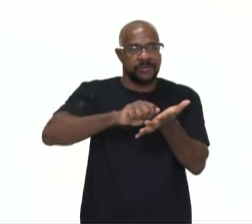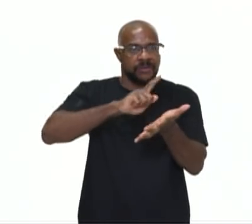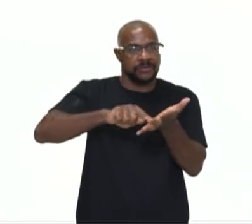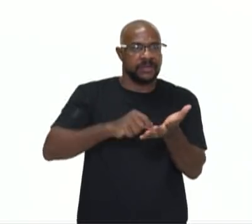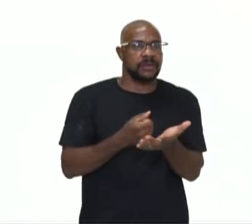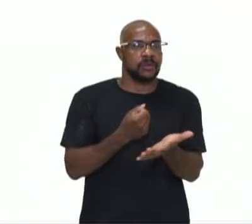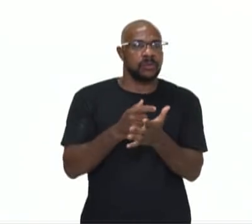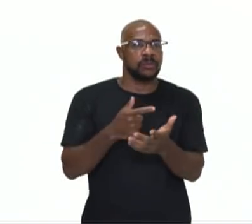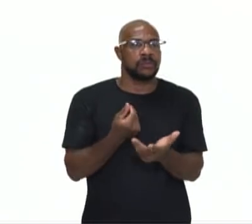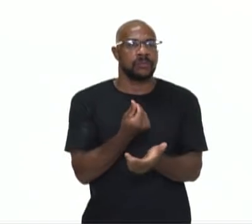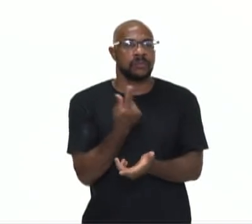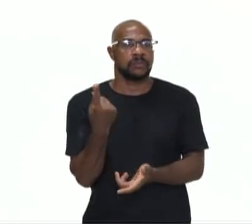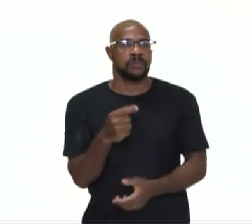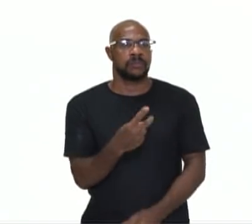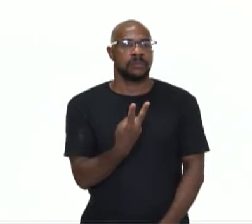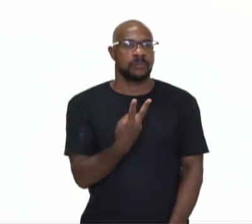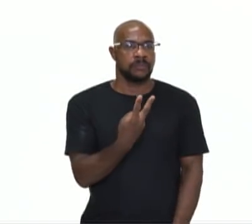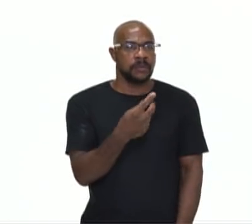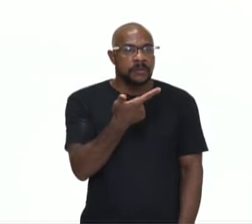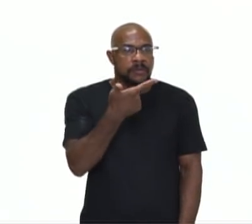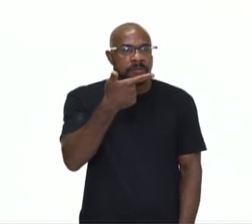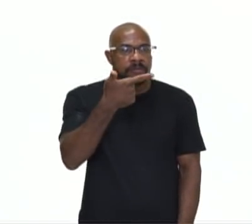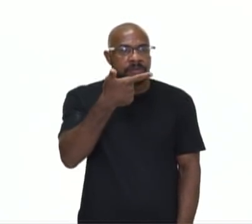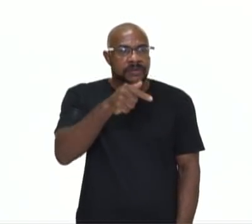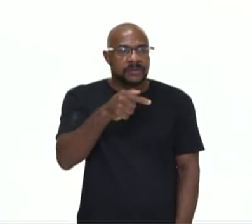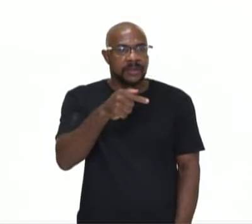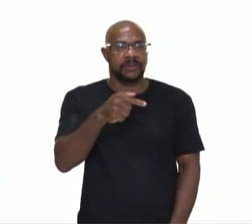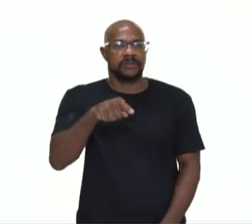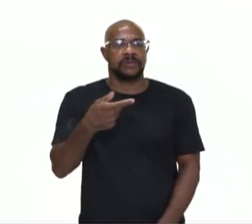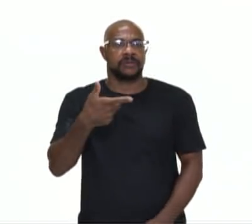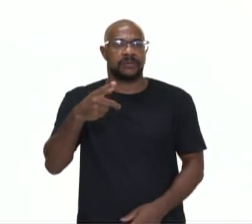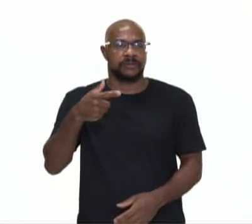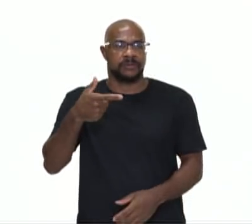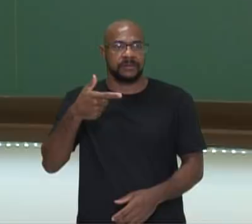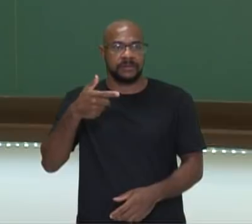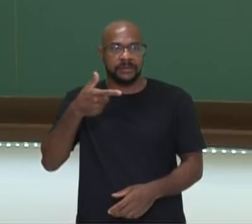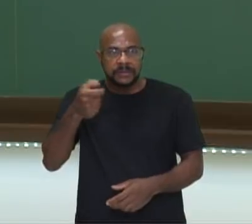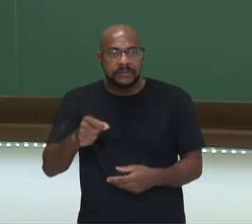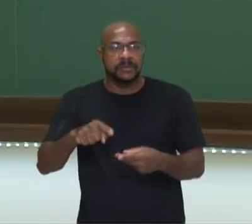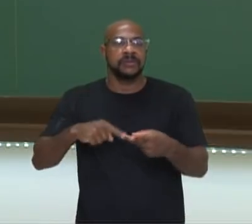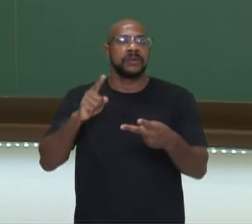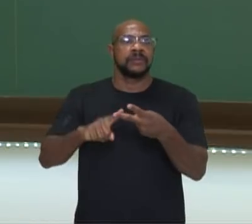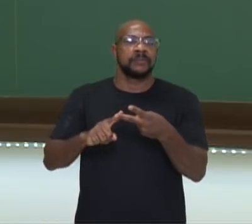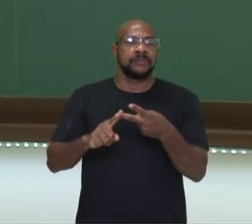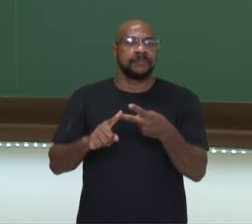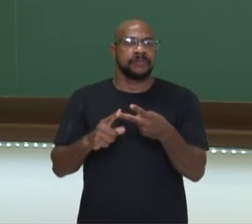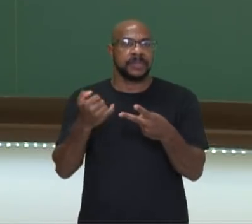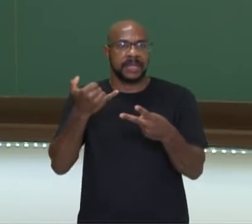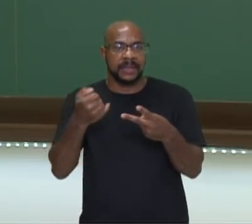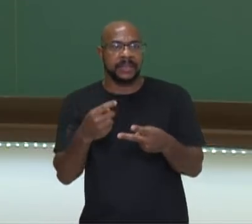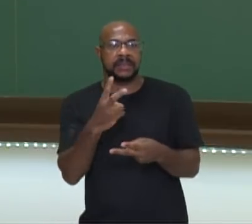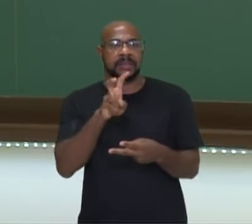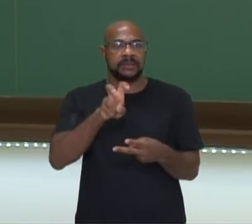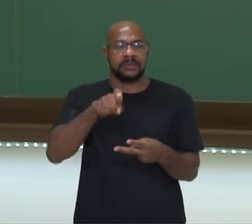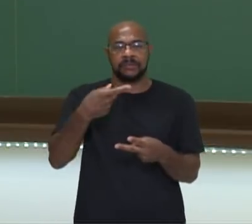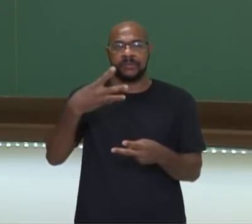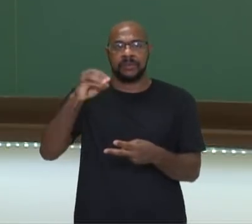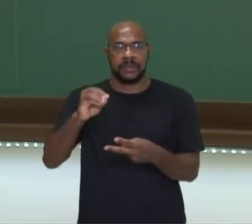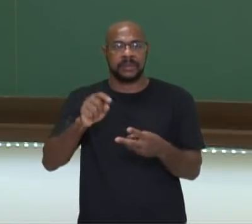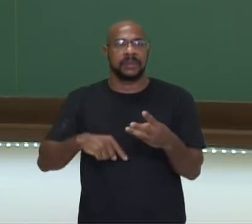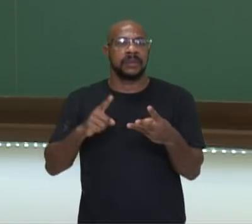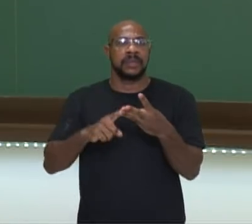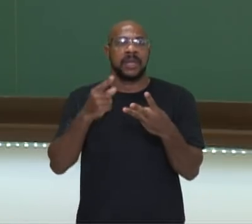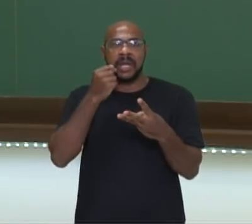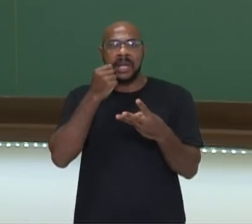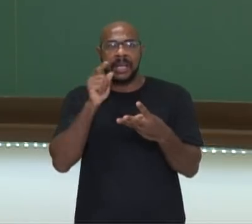as canetas é R$ 5,40 e os lápis R$ 8,75, certo? Então, os conjuntinhos ali, cada um